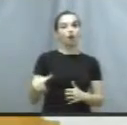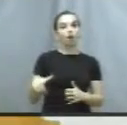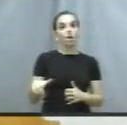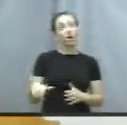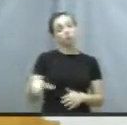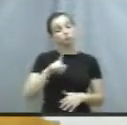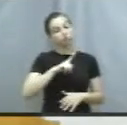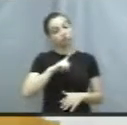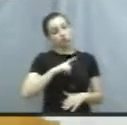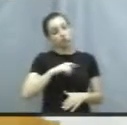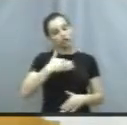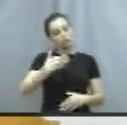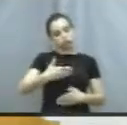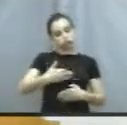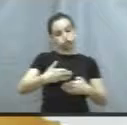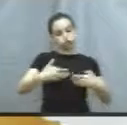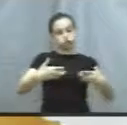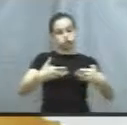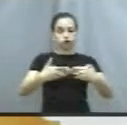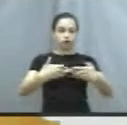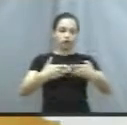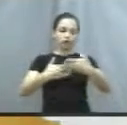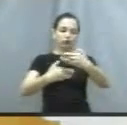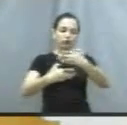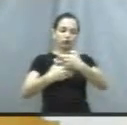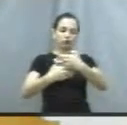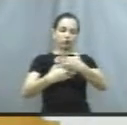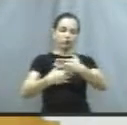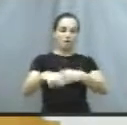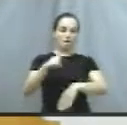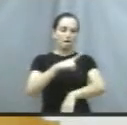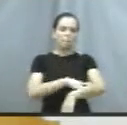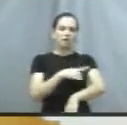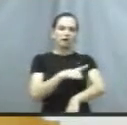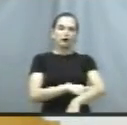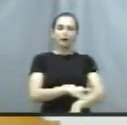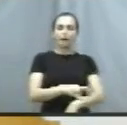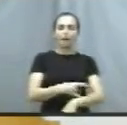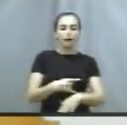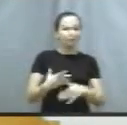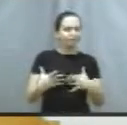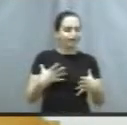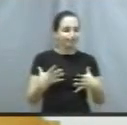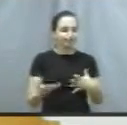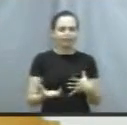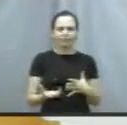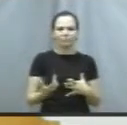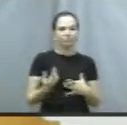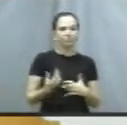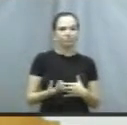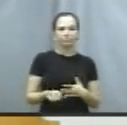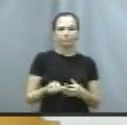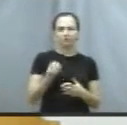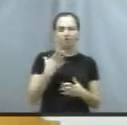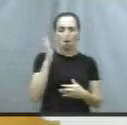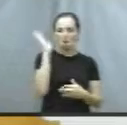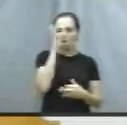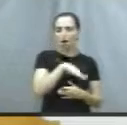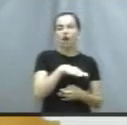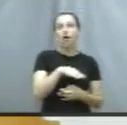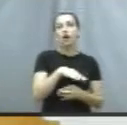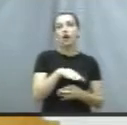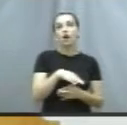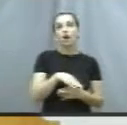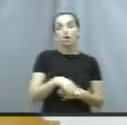uma grade ali, aquilo ali dentro você vê colchão, você vê os banheiros, a gente mal conseguiu chegar perto pelo cheiro, mas a situação da praça, o que chama atenção